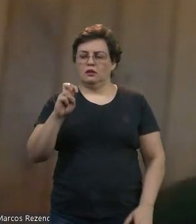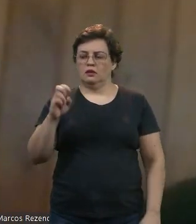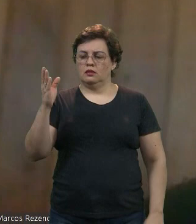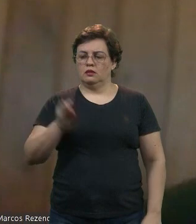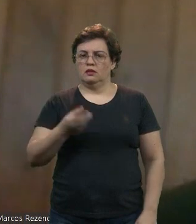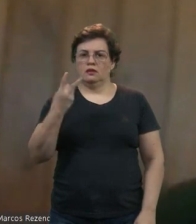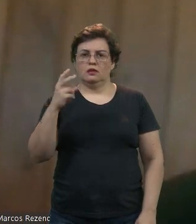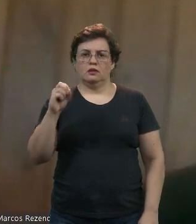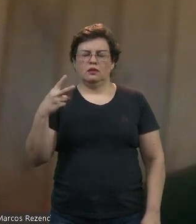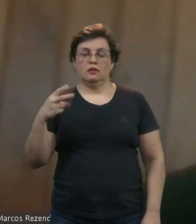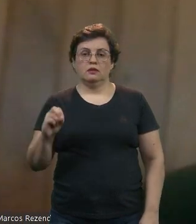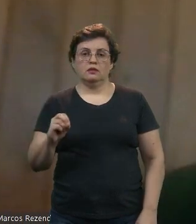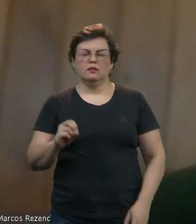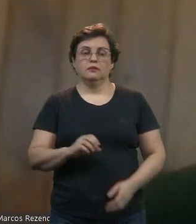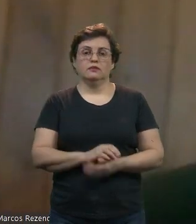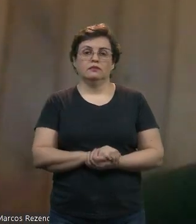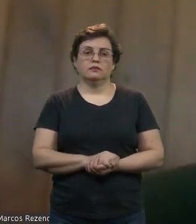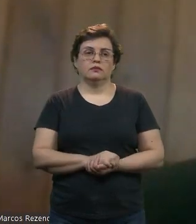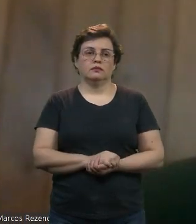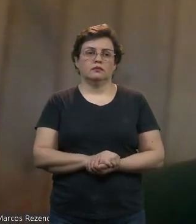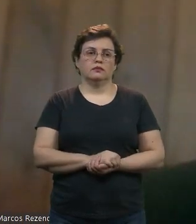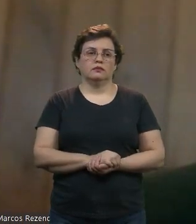2020.